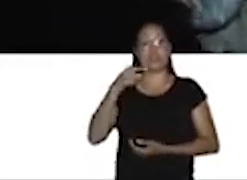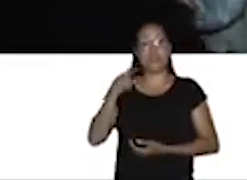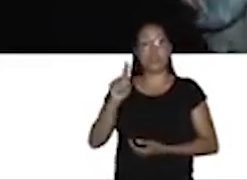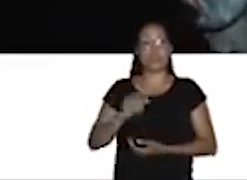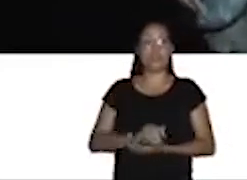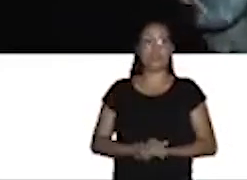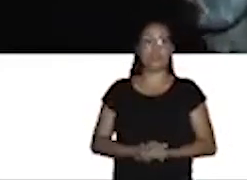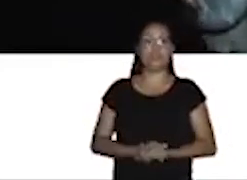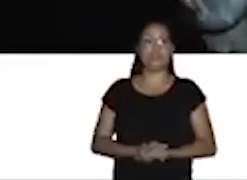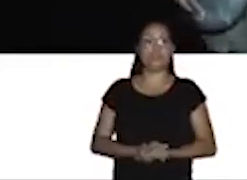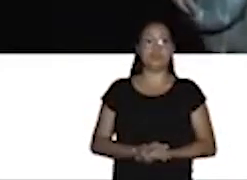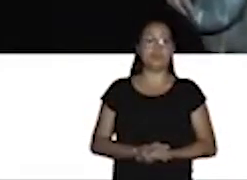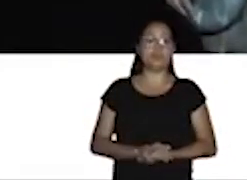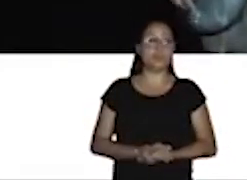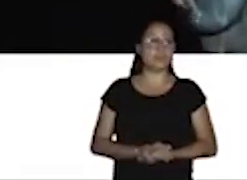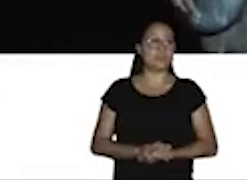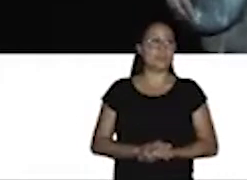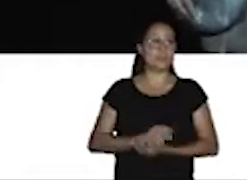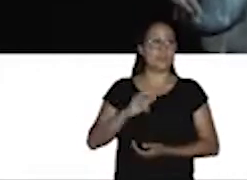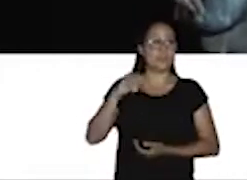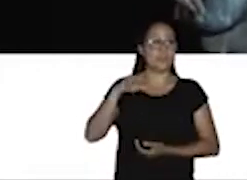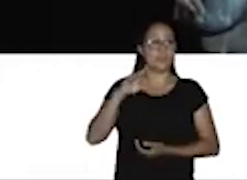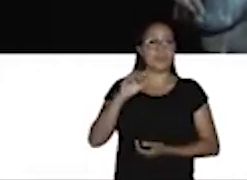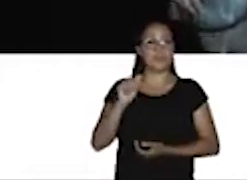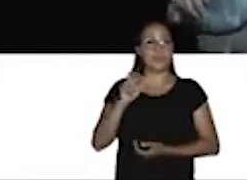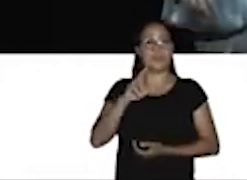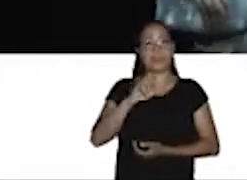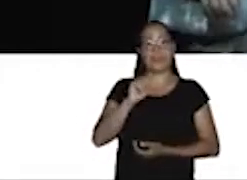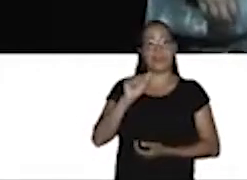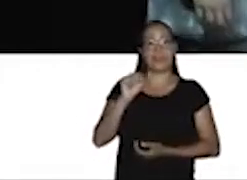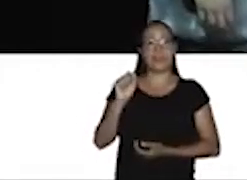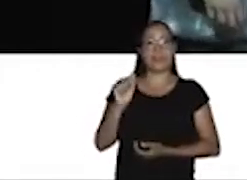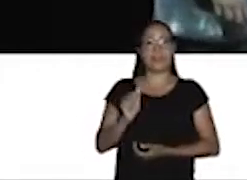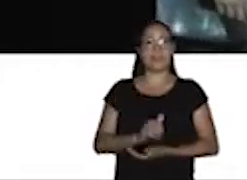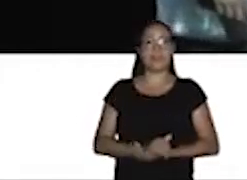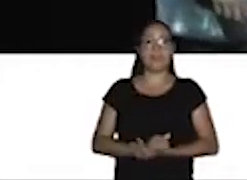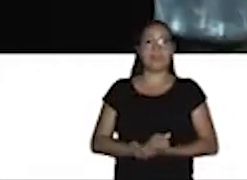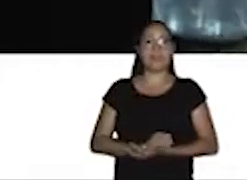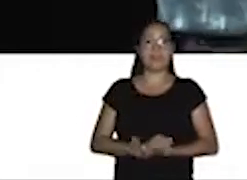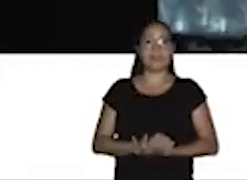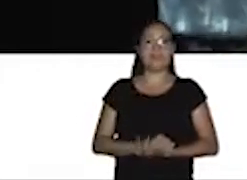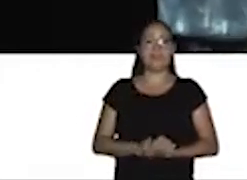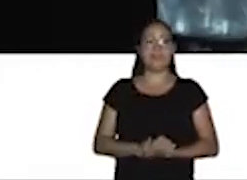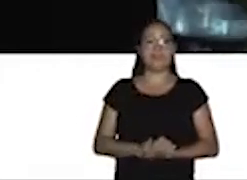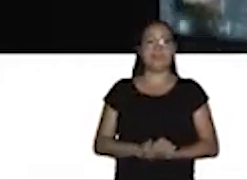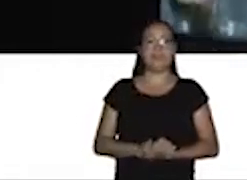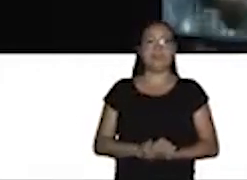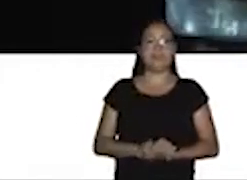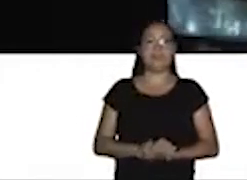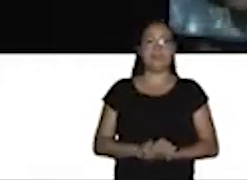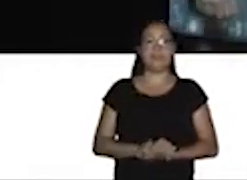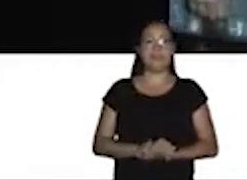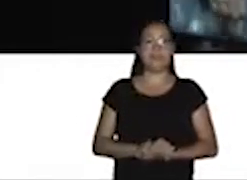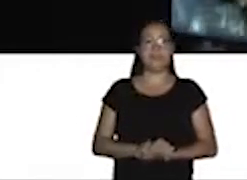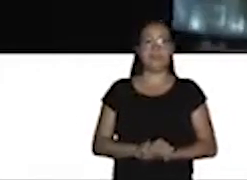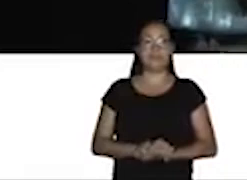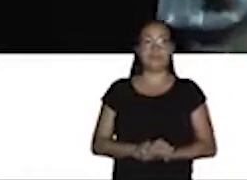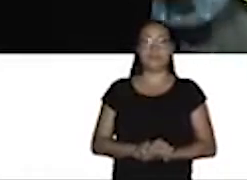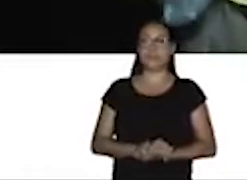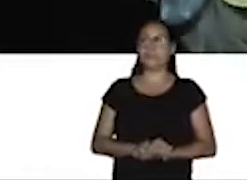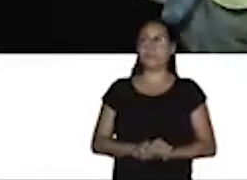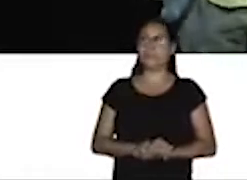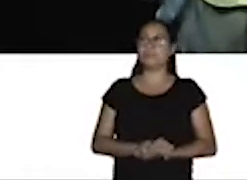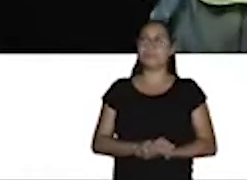João. Eu passei em Ponta Rasa. Eu passei a Rasa na... Isso, vai. Ai, eu não